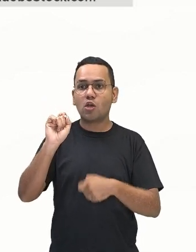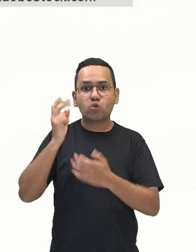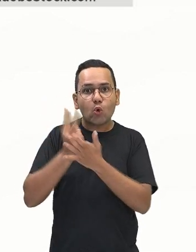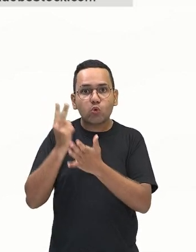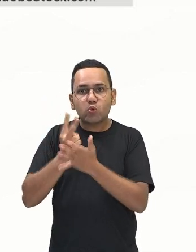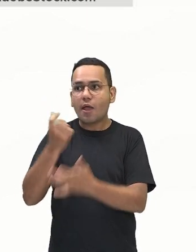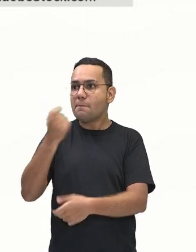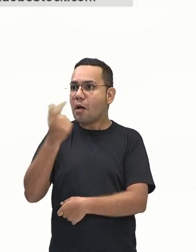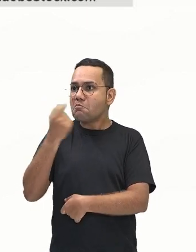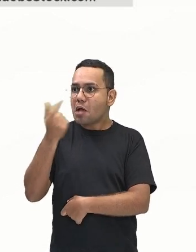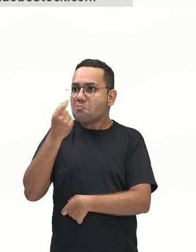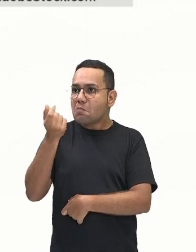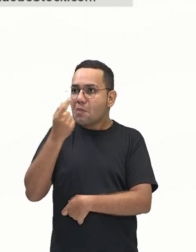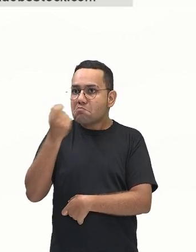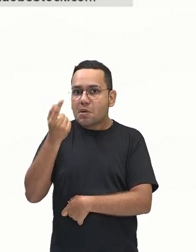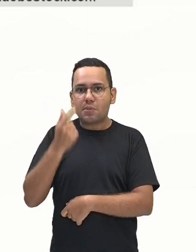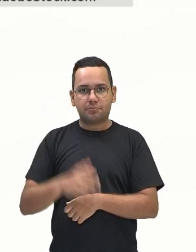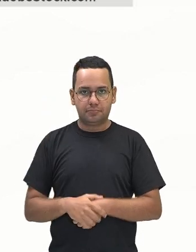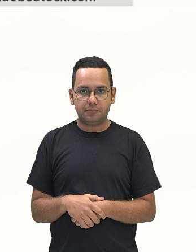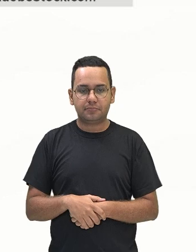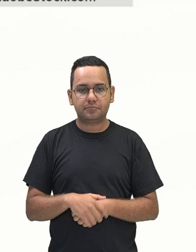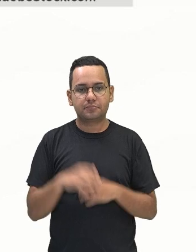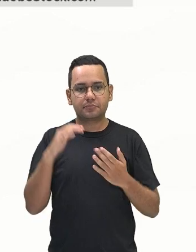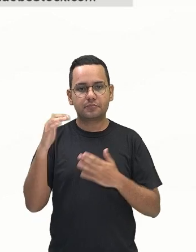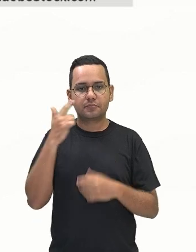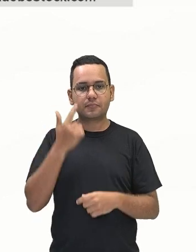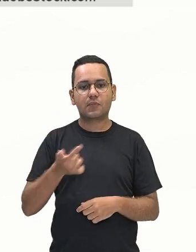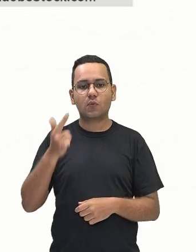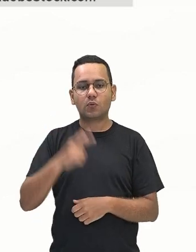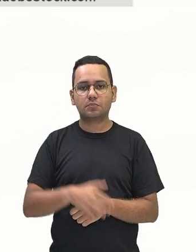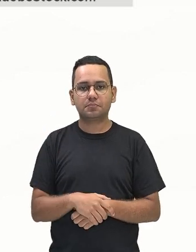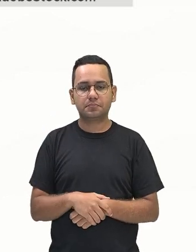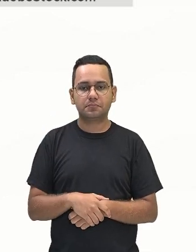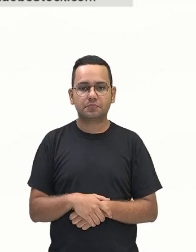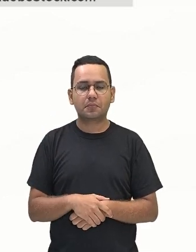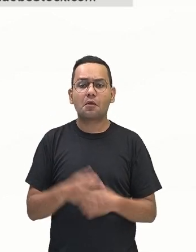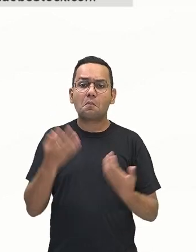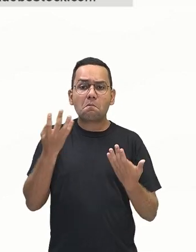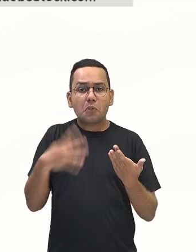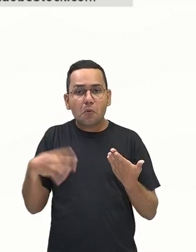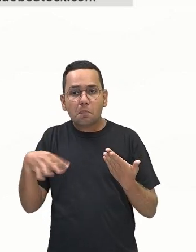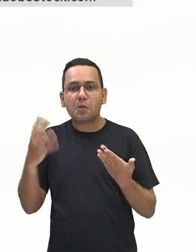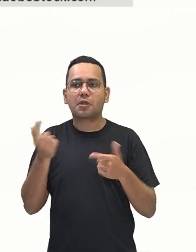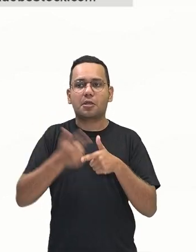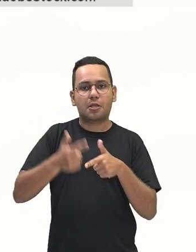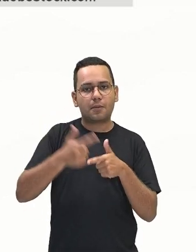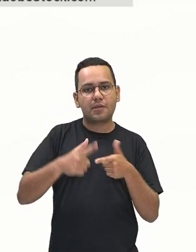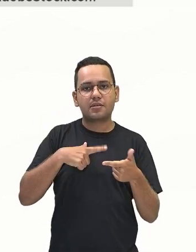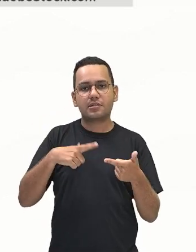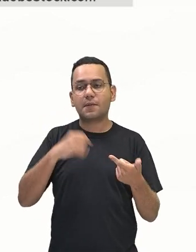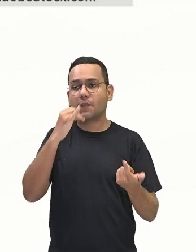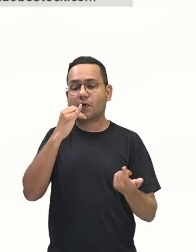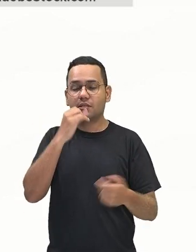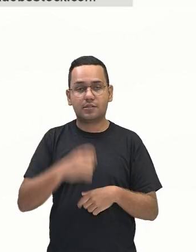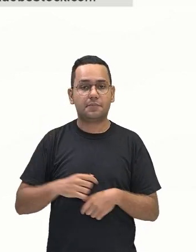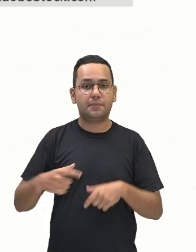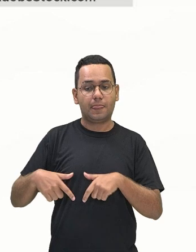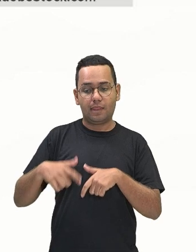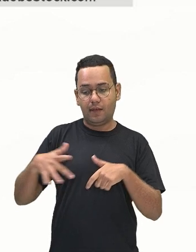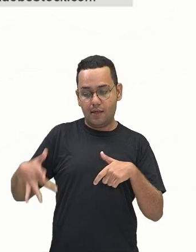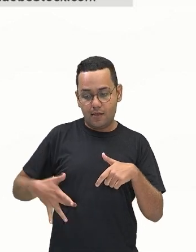Lesões irreversíveis também de certos medicamentos em alguns órgãos, como o fígado, os rins e